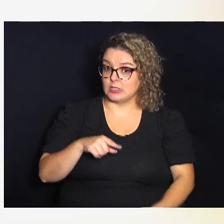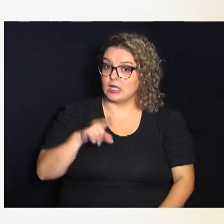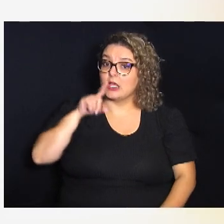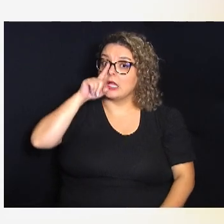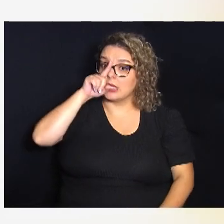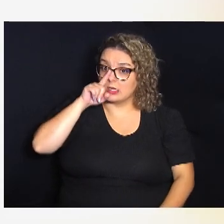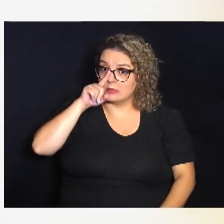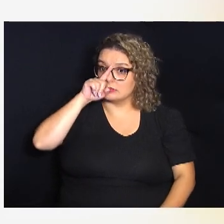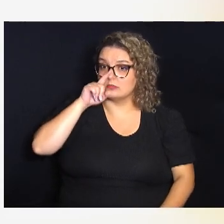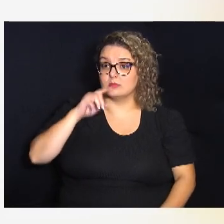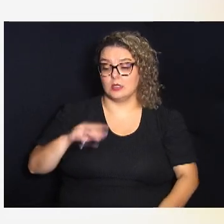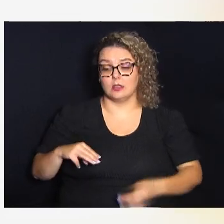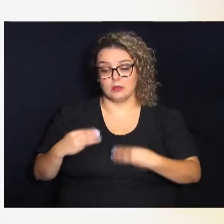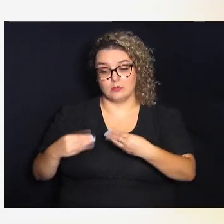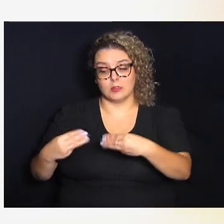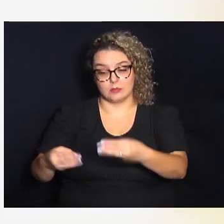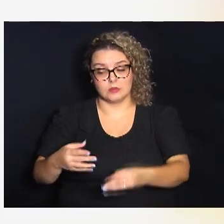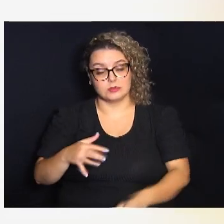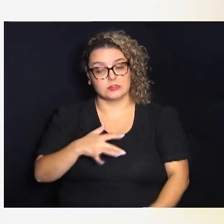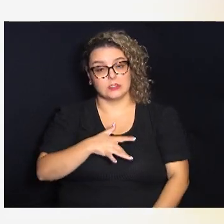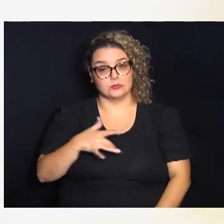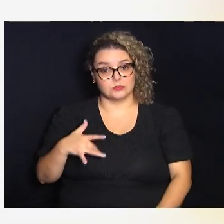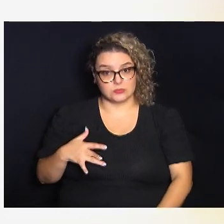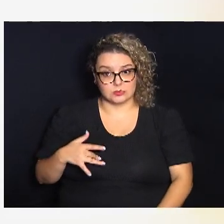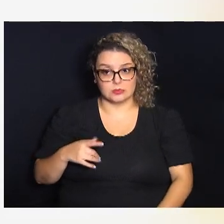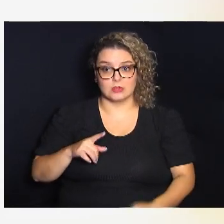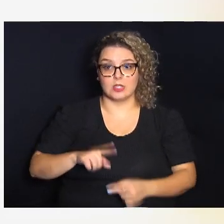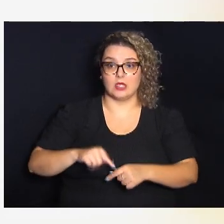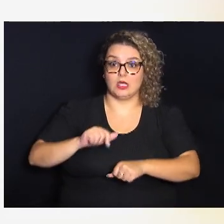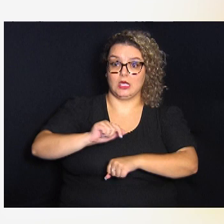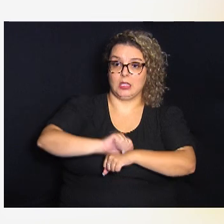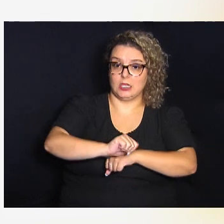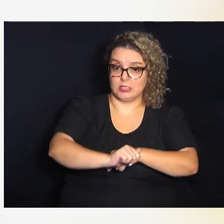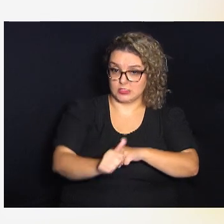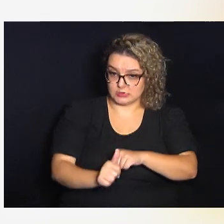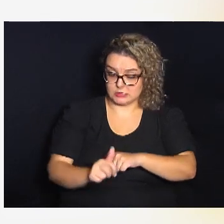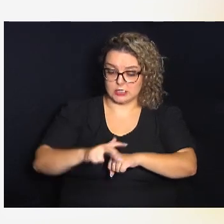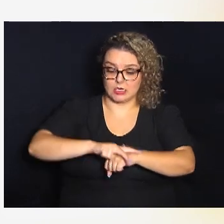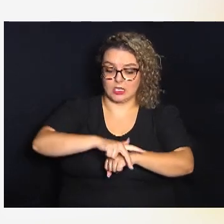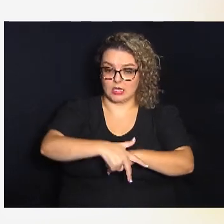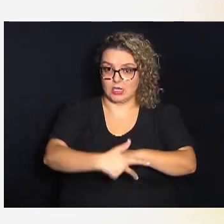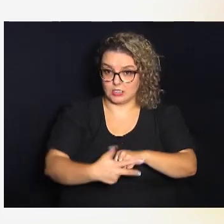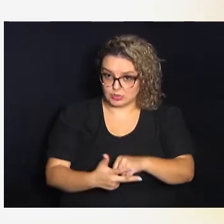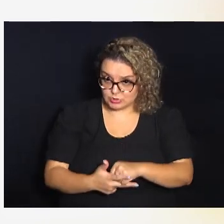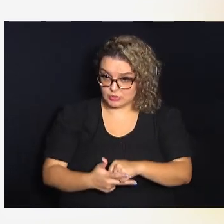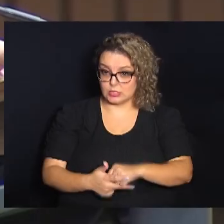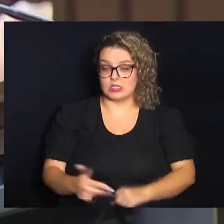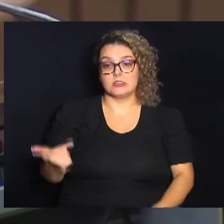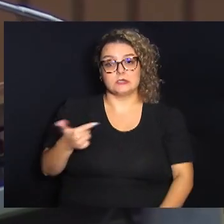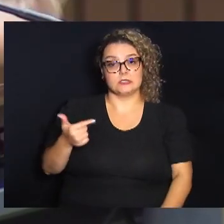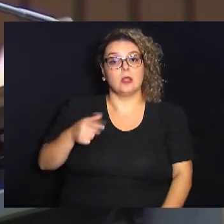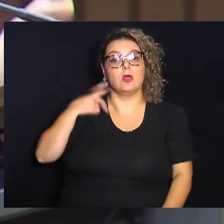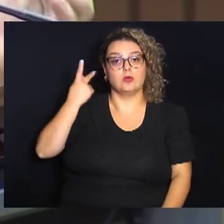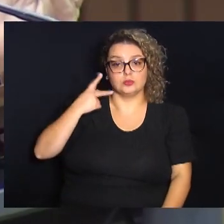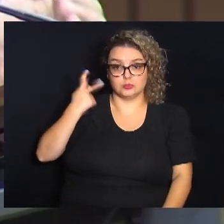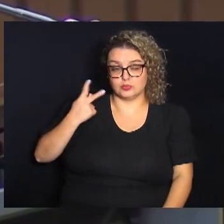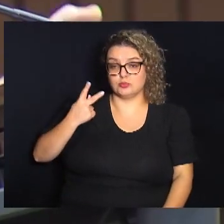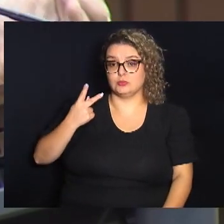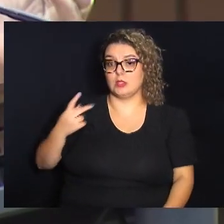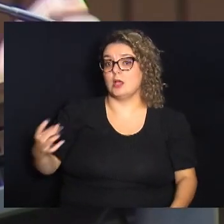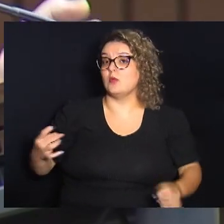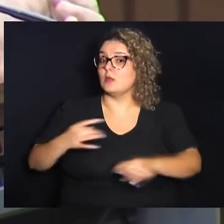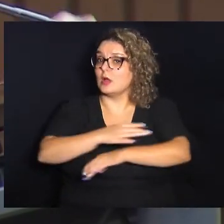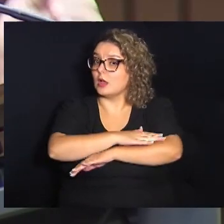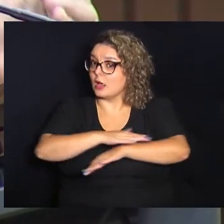consideradas muito perigosas pelo Ministério da Saúde: a Zika e a chikungunya. Segundo o parlamentar,